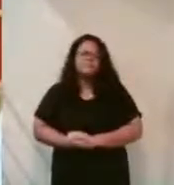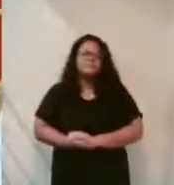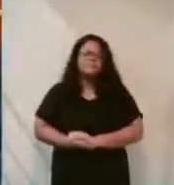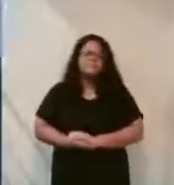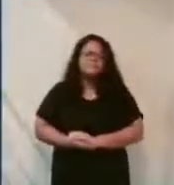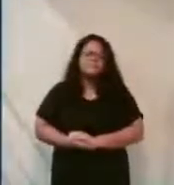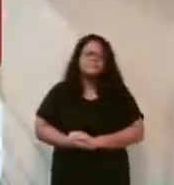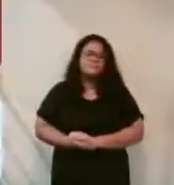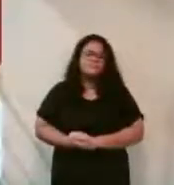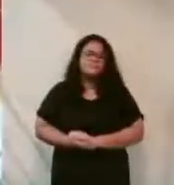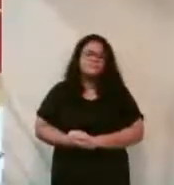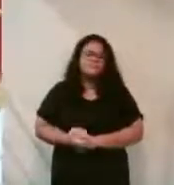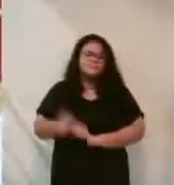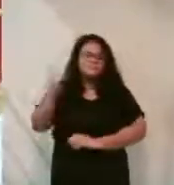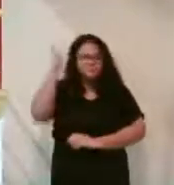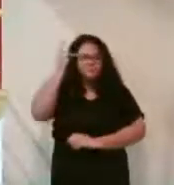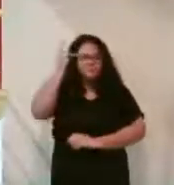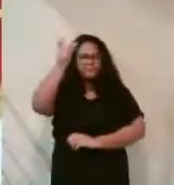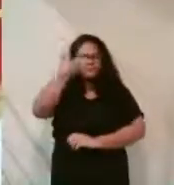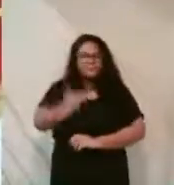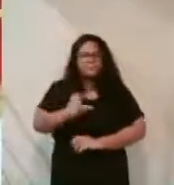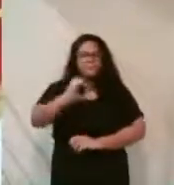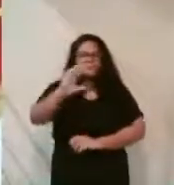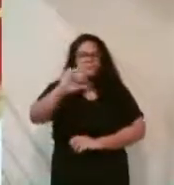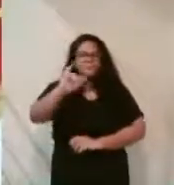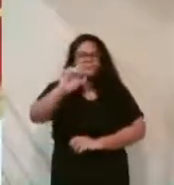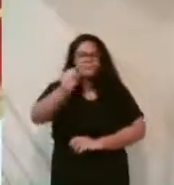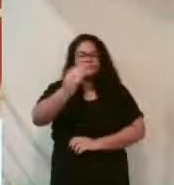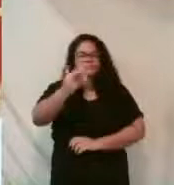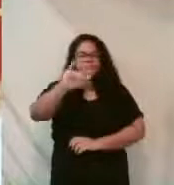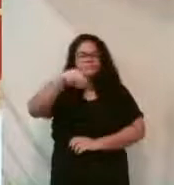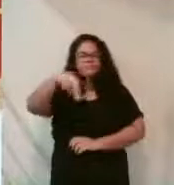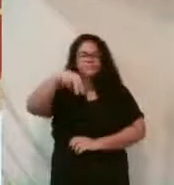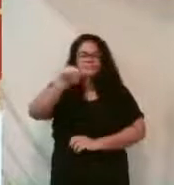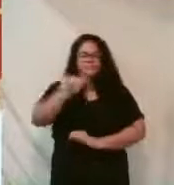Cruzes, São Paulo, Cristina Nascimento de Mello.